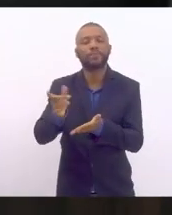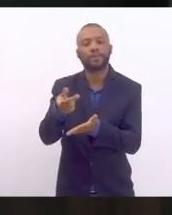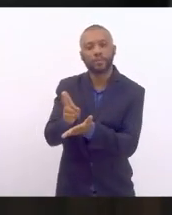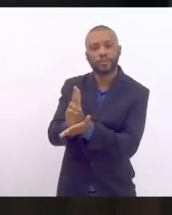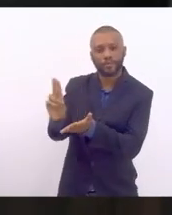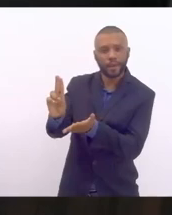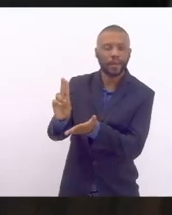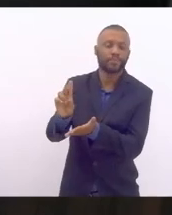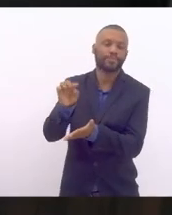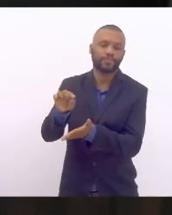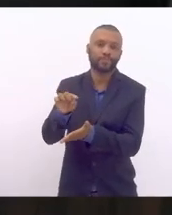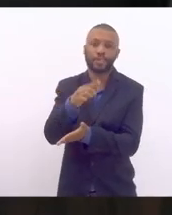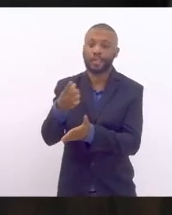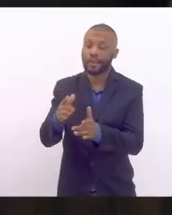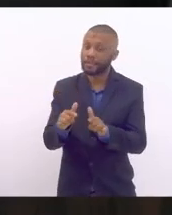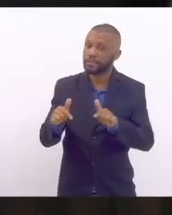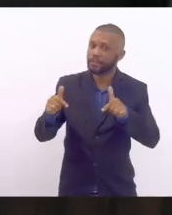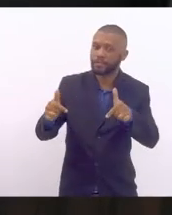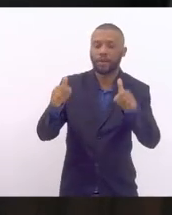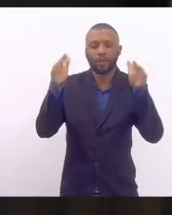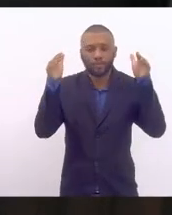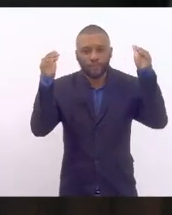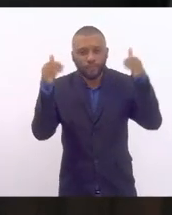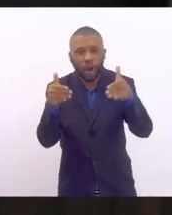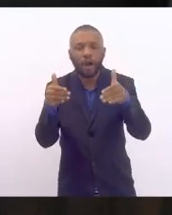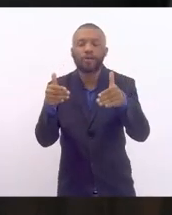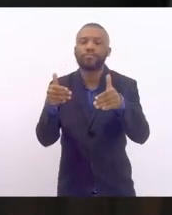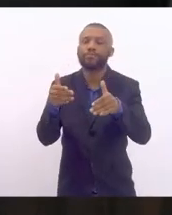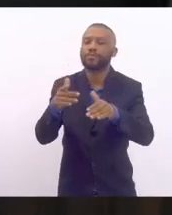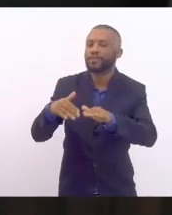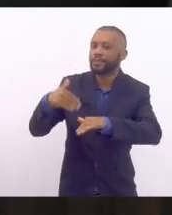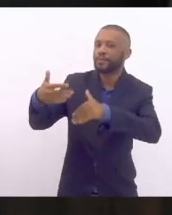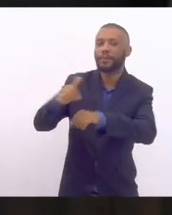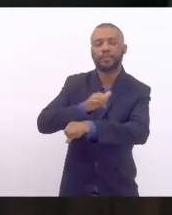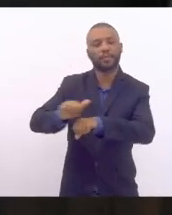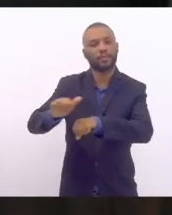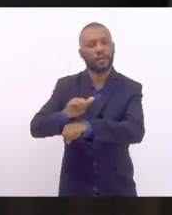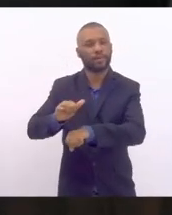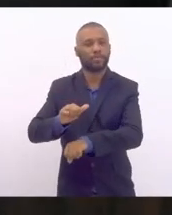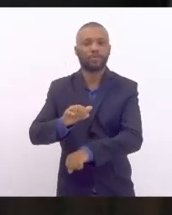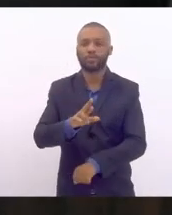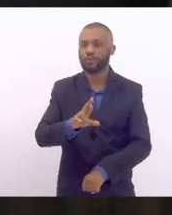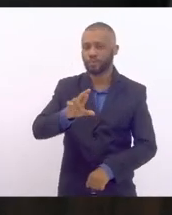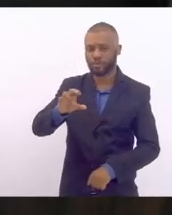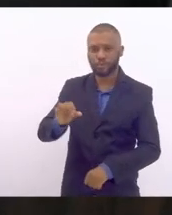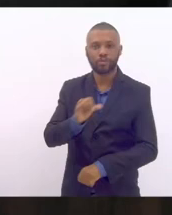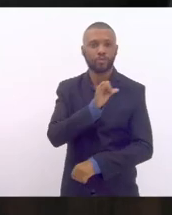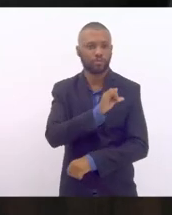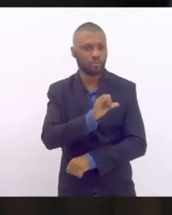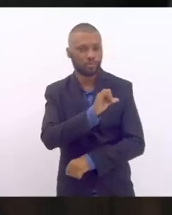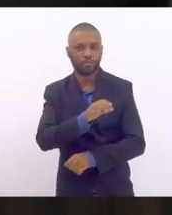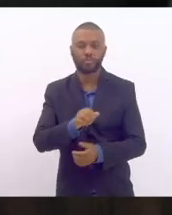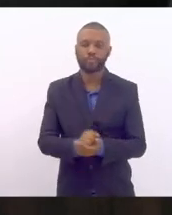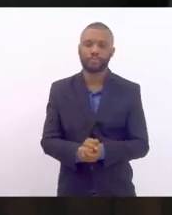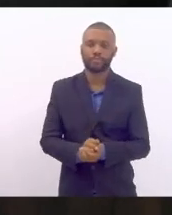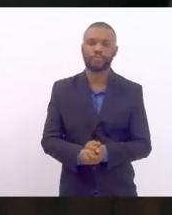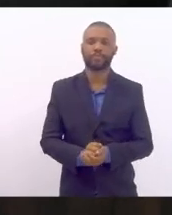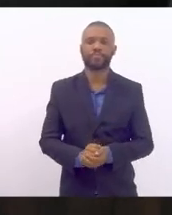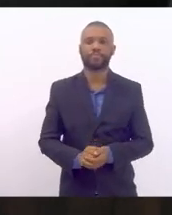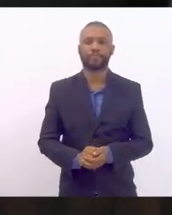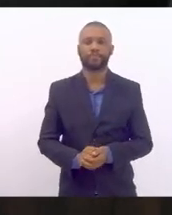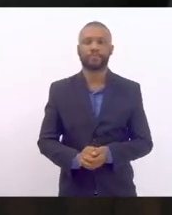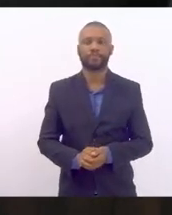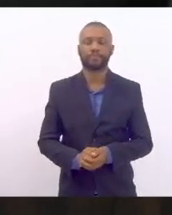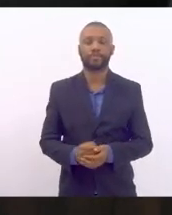esta é uma iniciativa do fórum permanente de desenvolvimento estratégico do Estado do Rio de Janeiro o fórum Jornalista Roberto Marinho